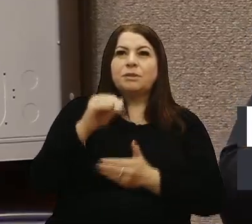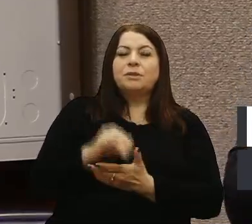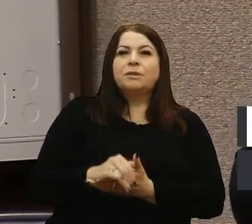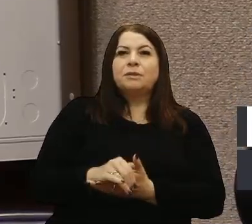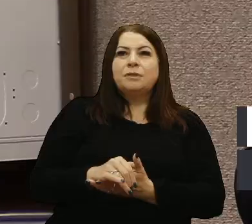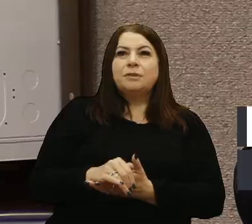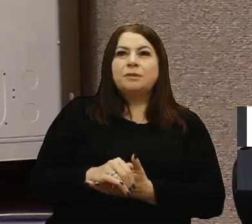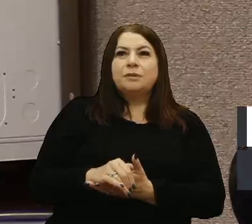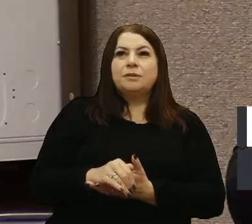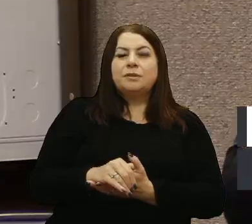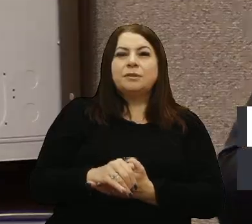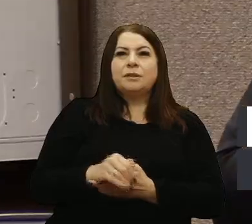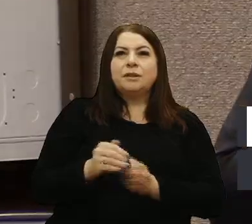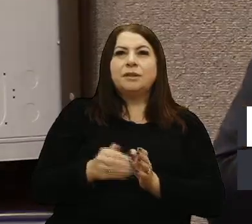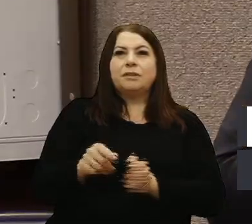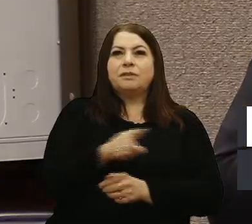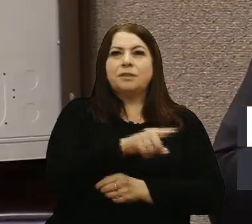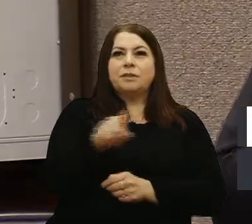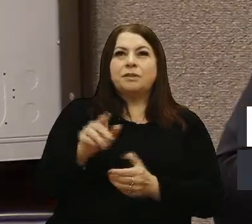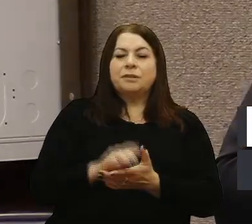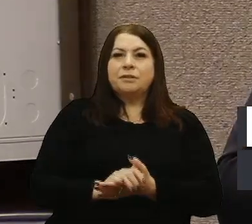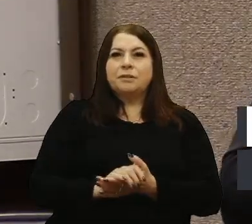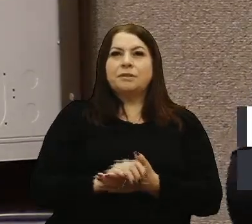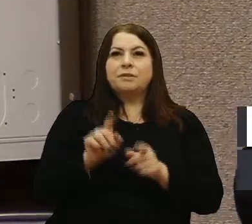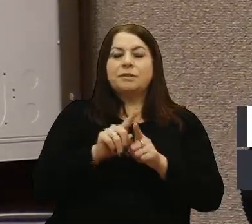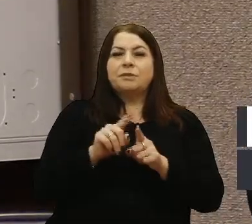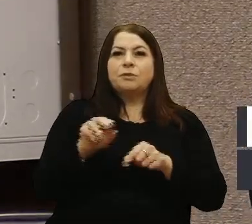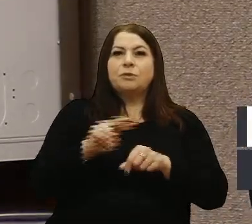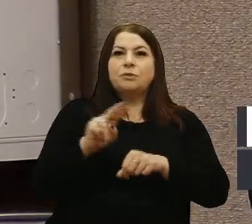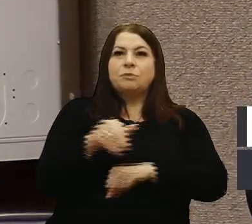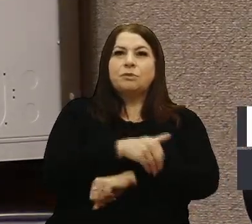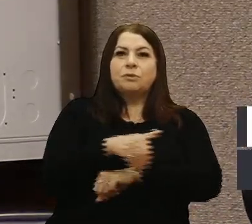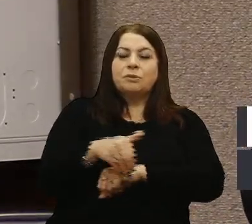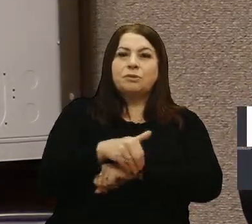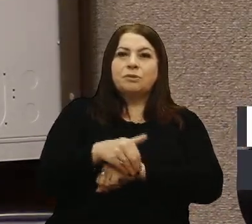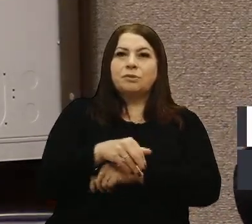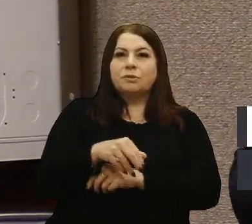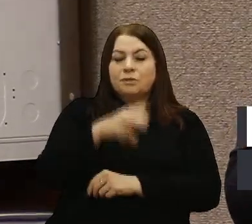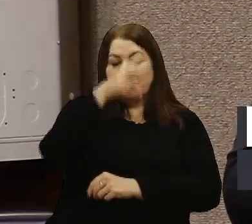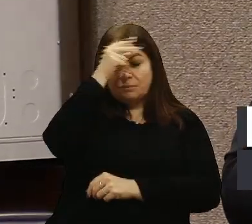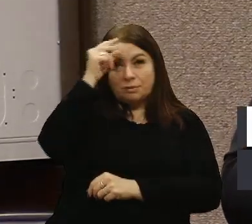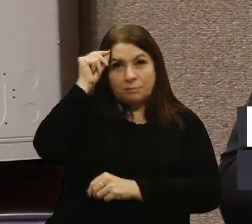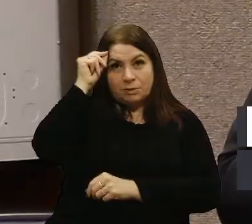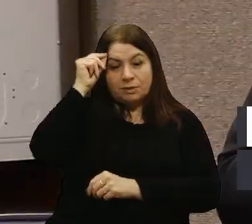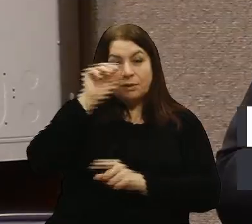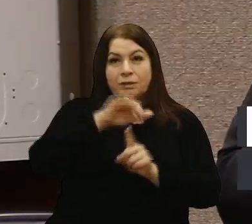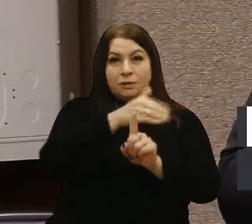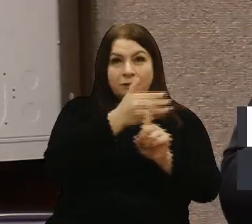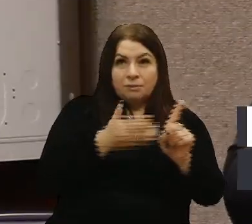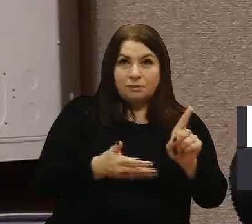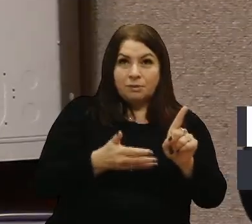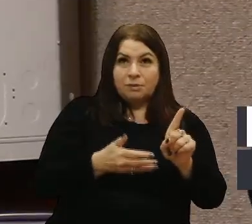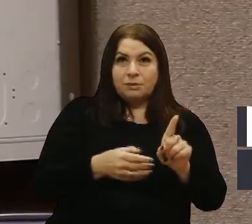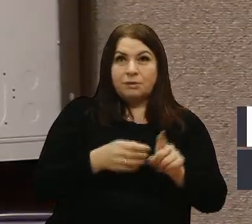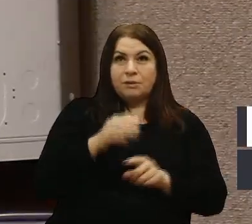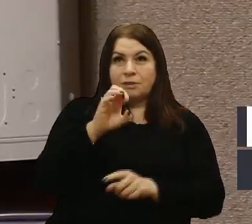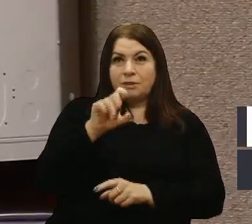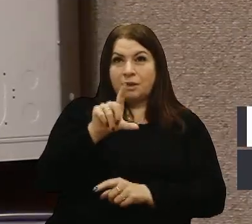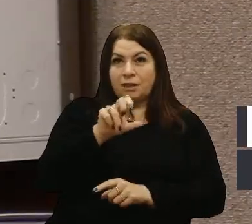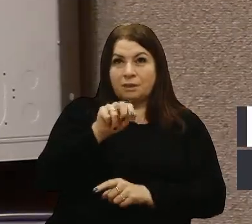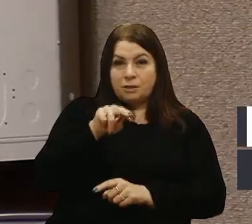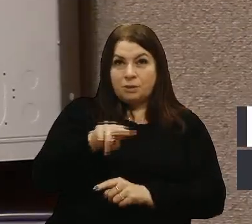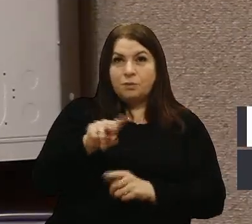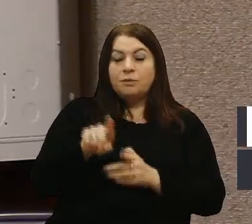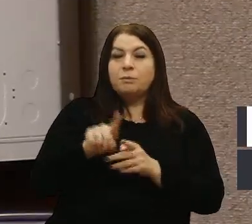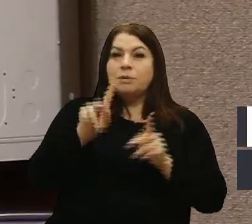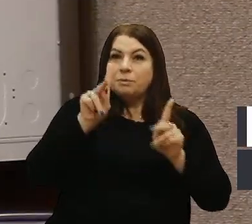de implantação da rede de água, e agora a denominação também da estrada municipal, em homenagem ao seu Eliseu Sirtoli, né,